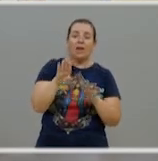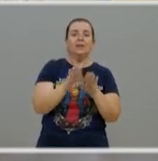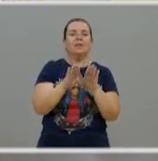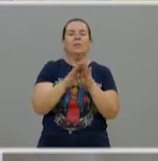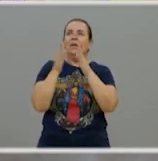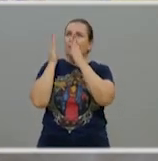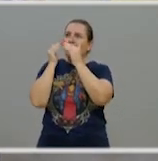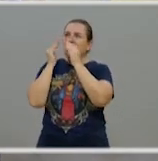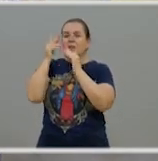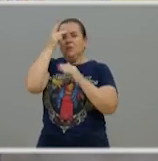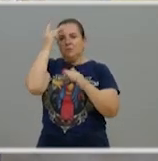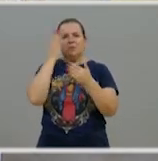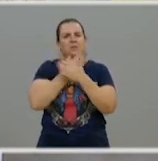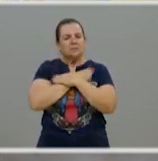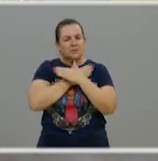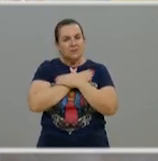desempregados,